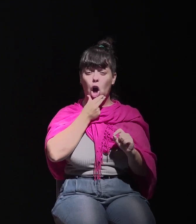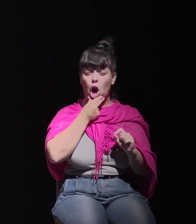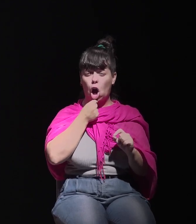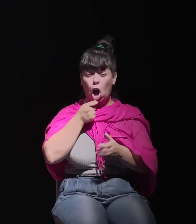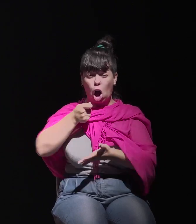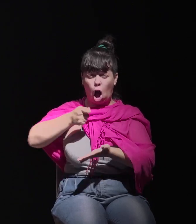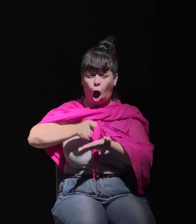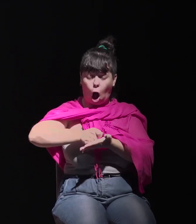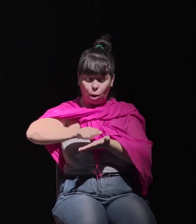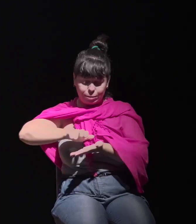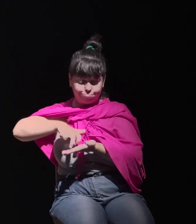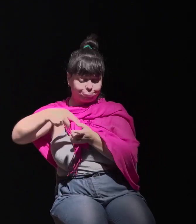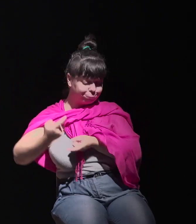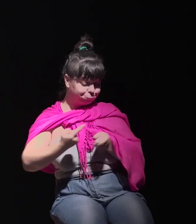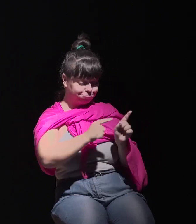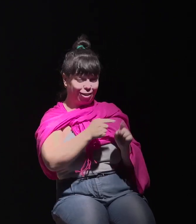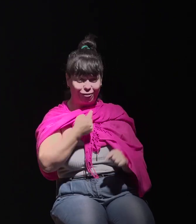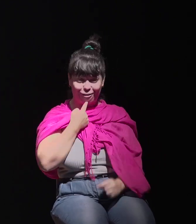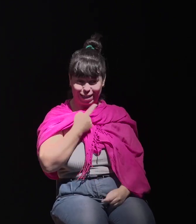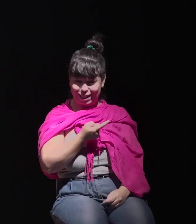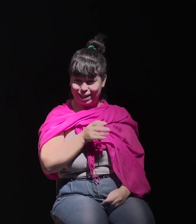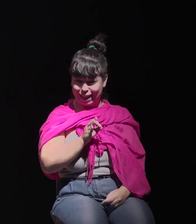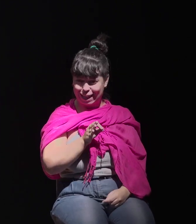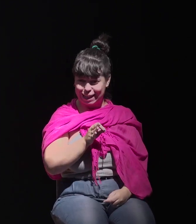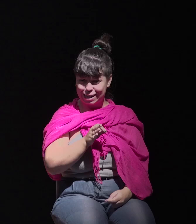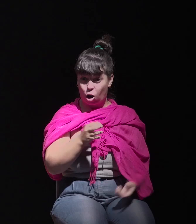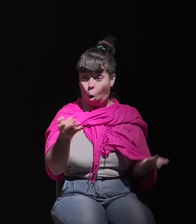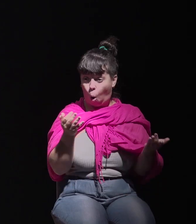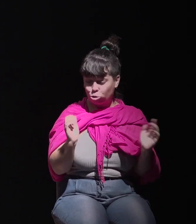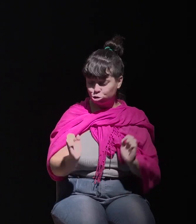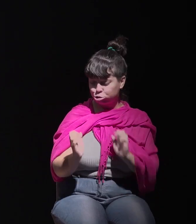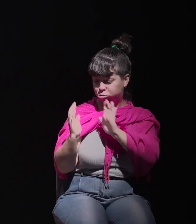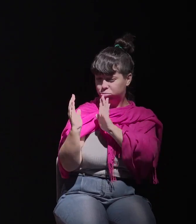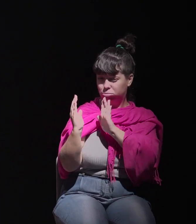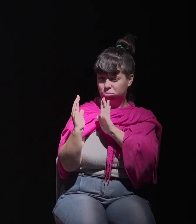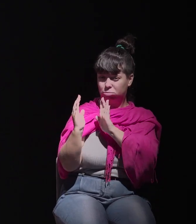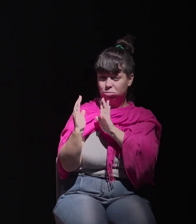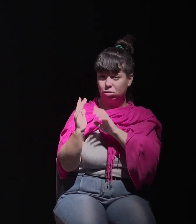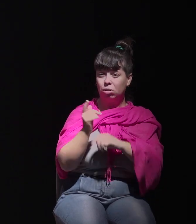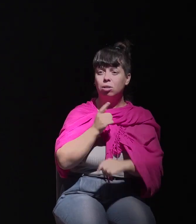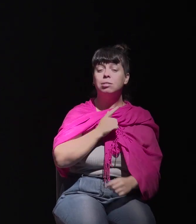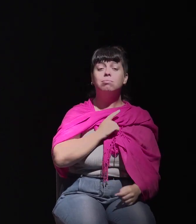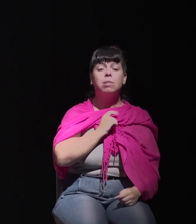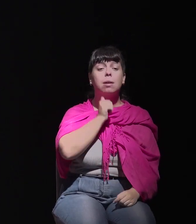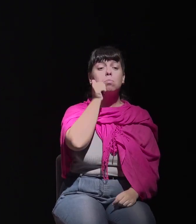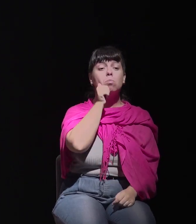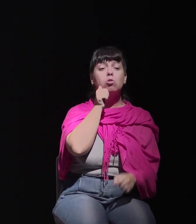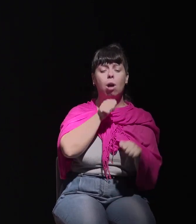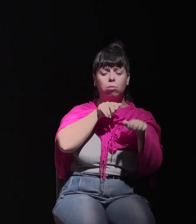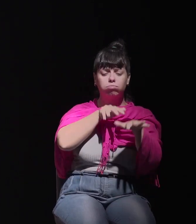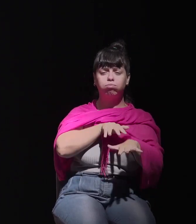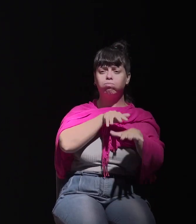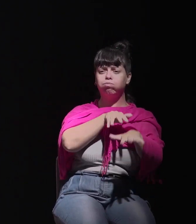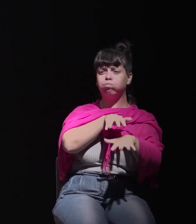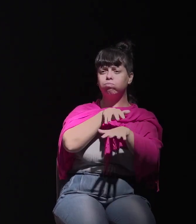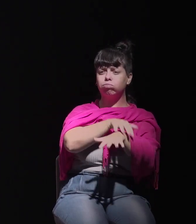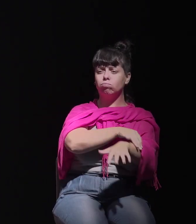eu já citei aqui, que nós enfrentamos hoje, levantam-se as mobilizações das mulheres, com o